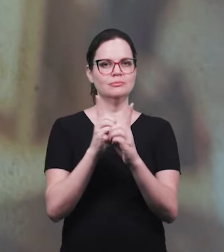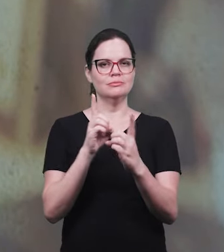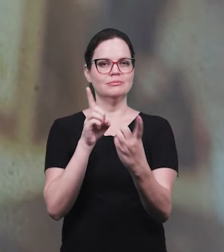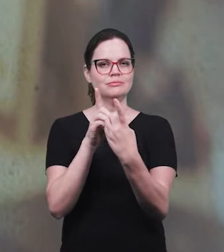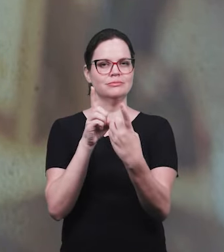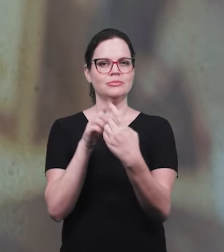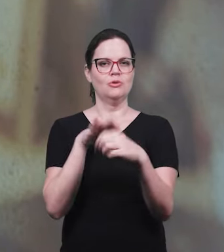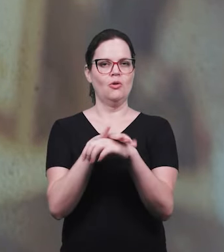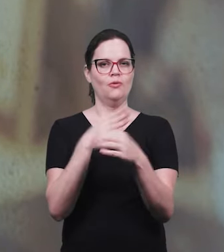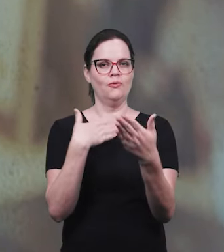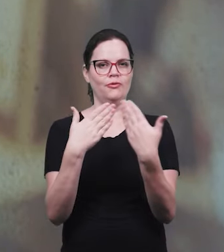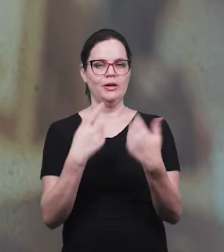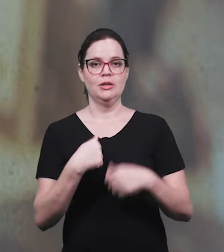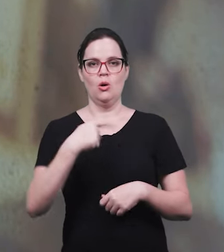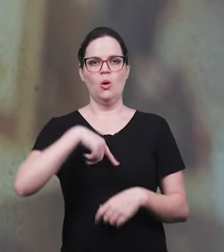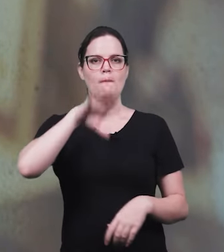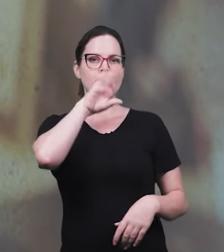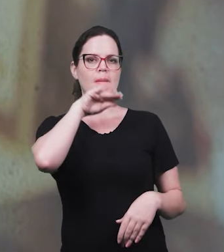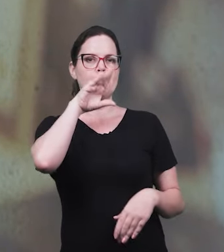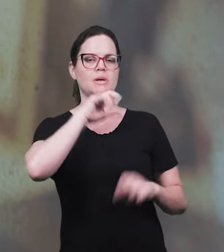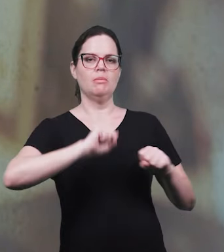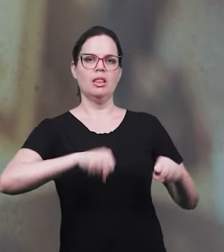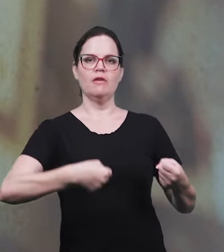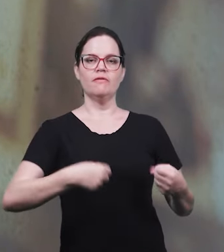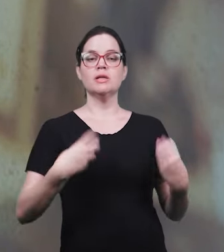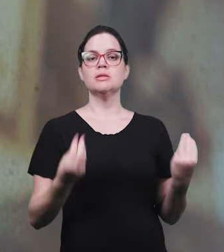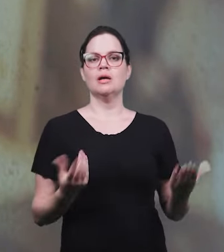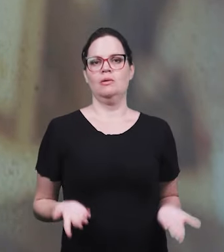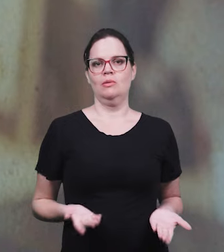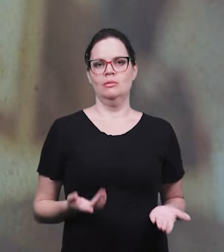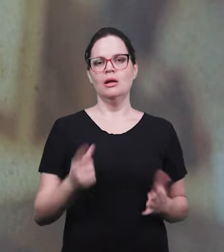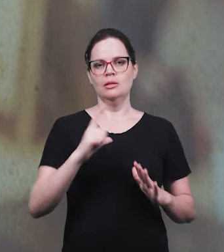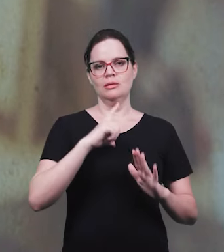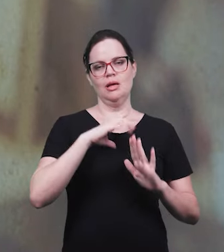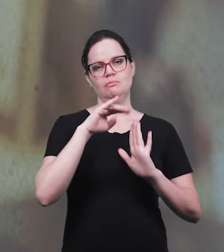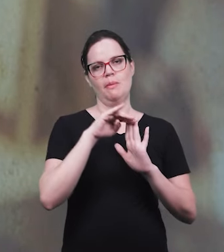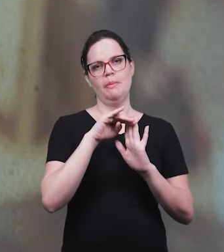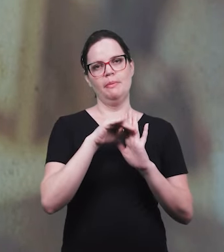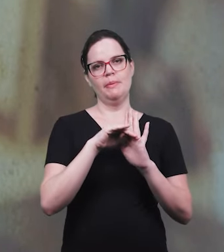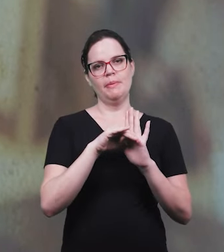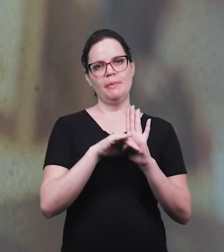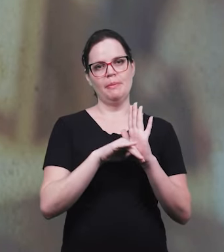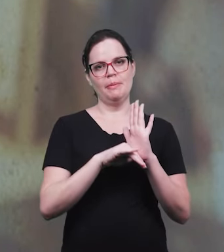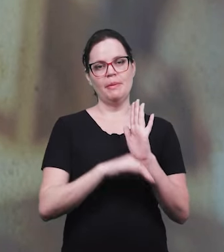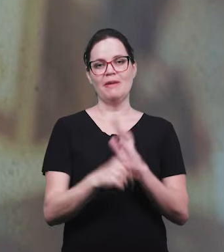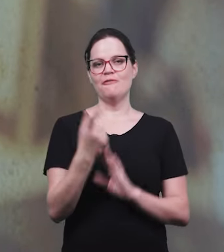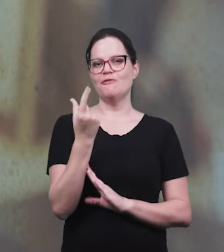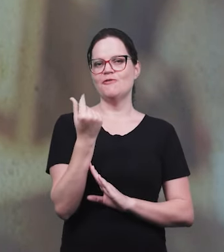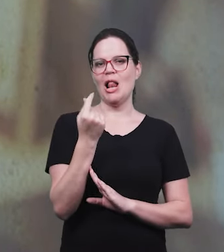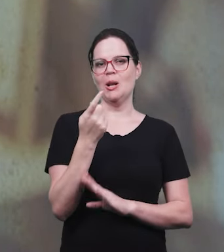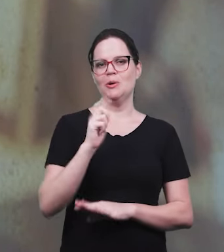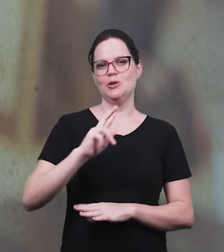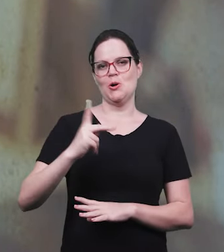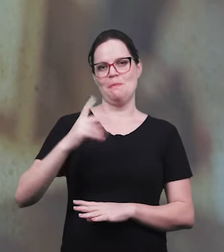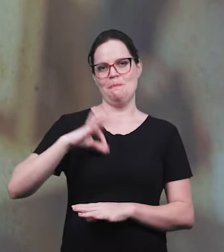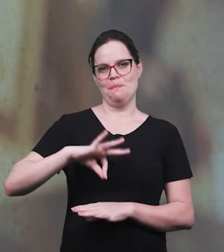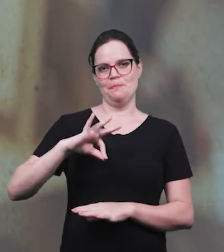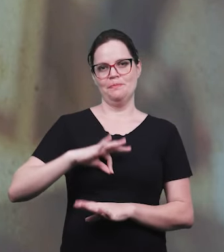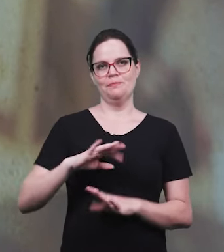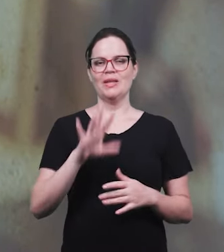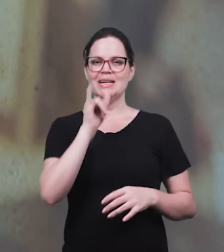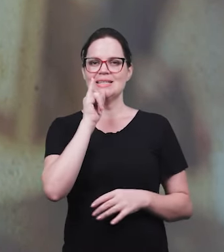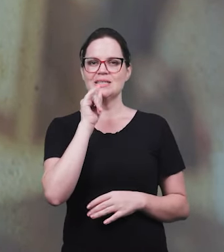uma sustentação oral. Então, ela coloca, te ajuda a você ter valores mínimos, como se fosse, qual que é o